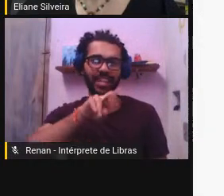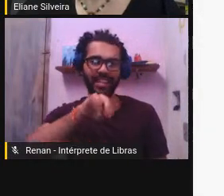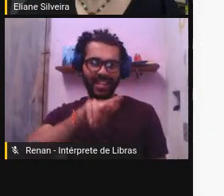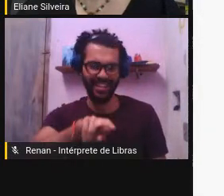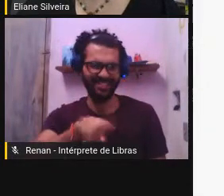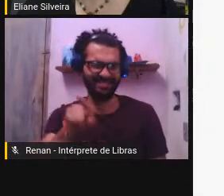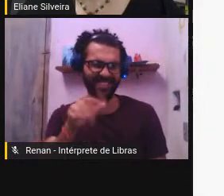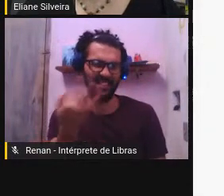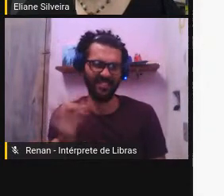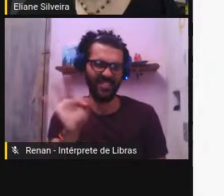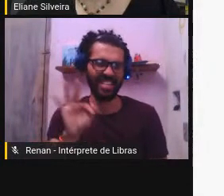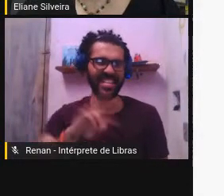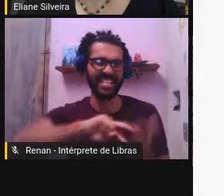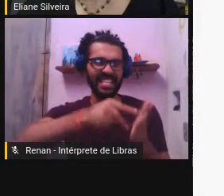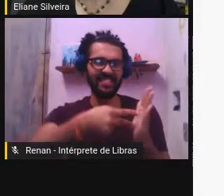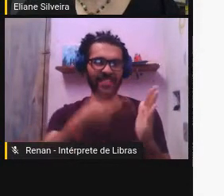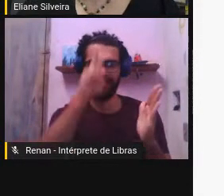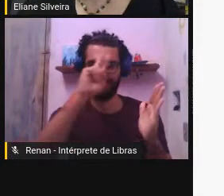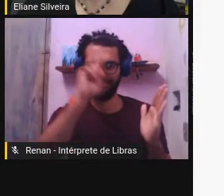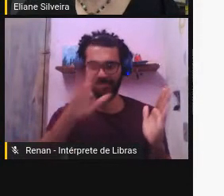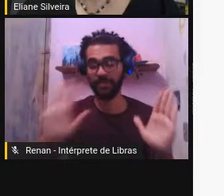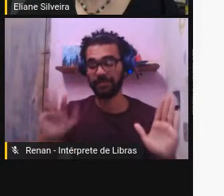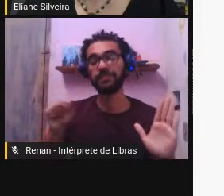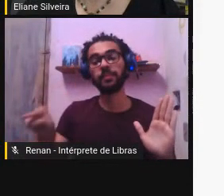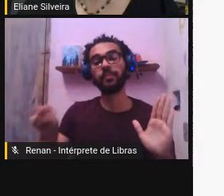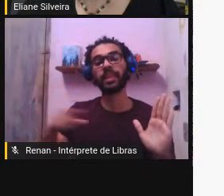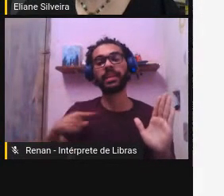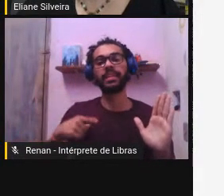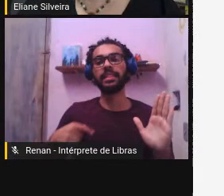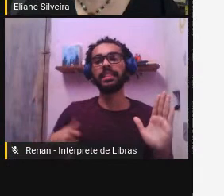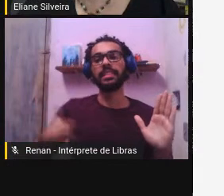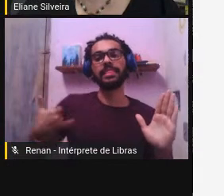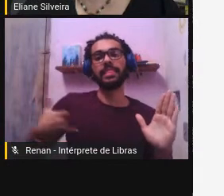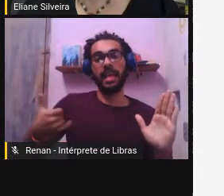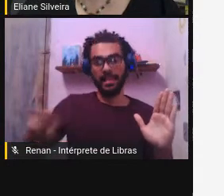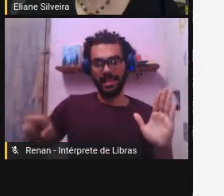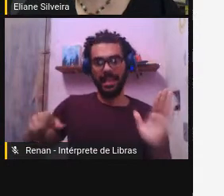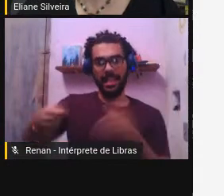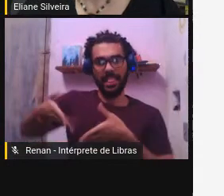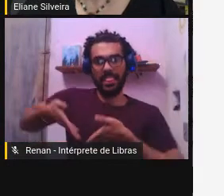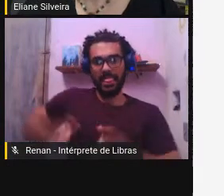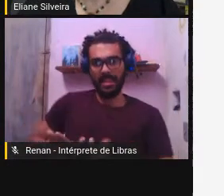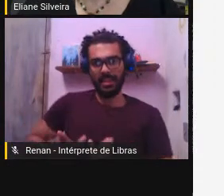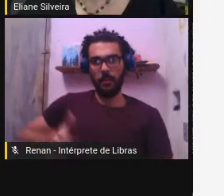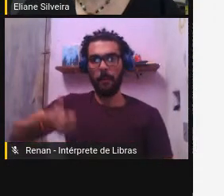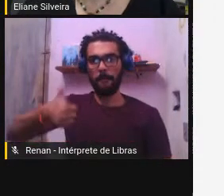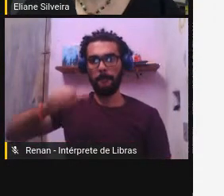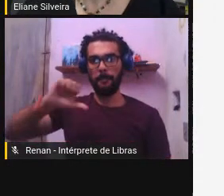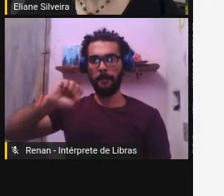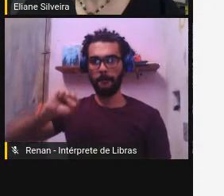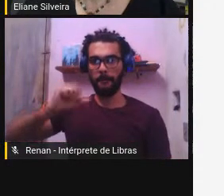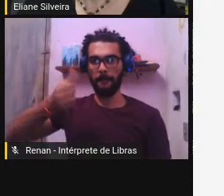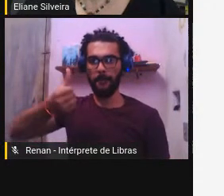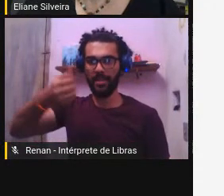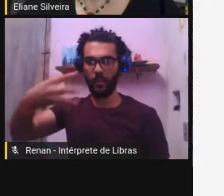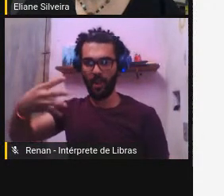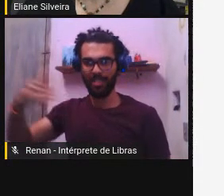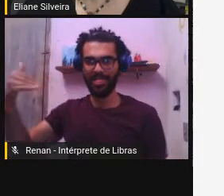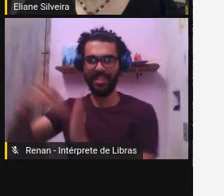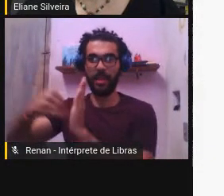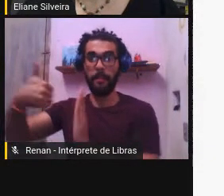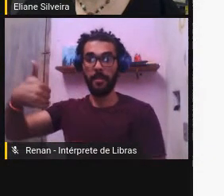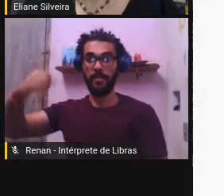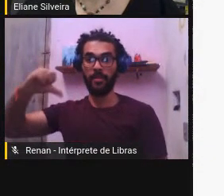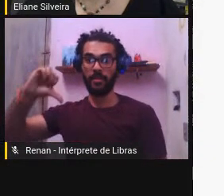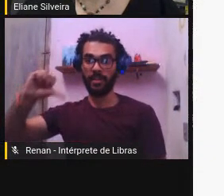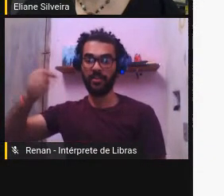que viveu entre 1864 e 1925, portanto, mais jovem que o genebrino, e chamado por